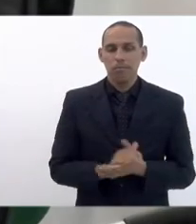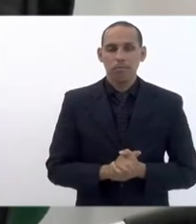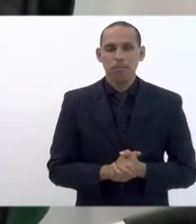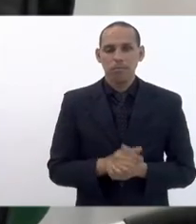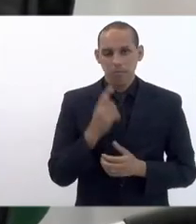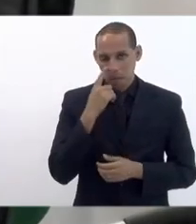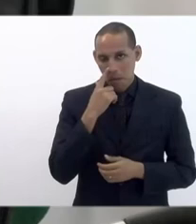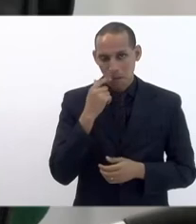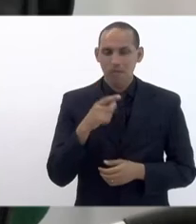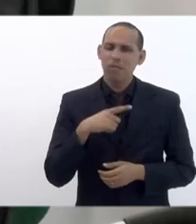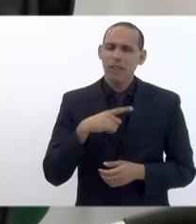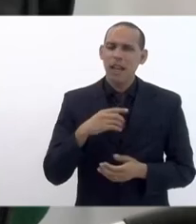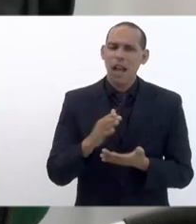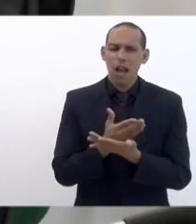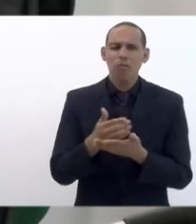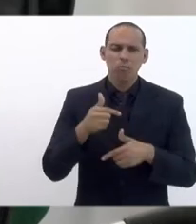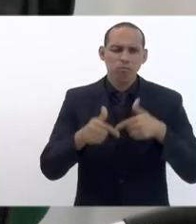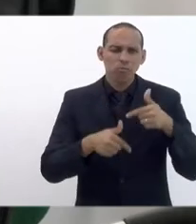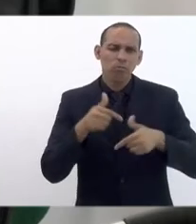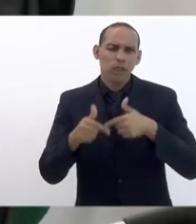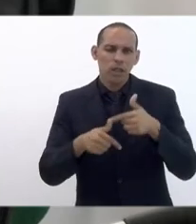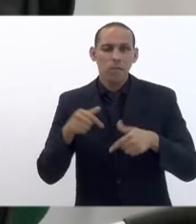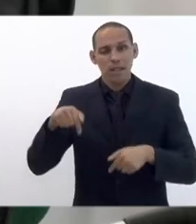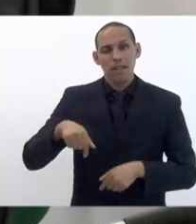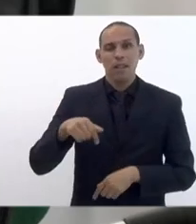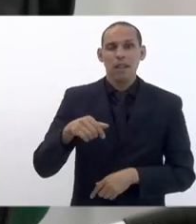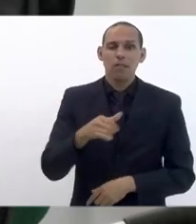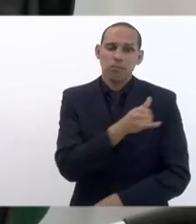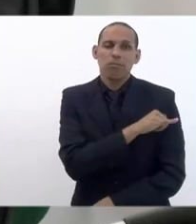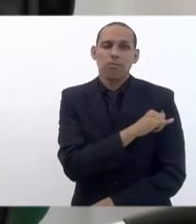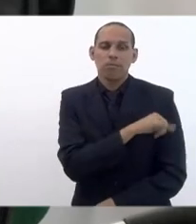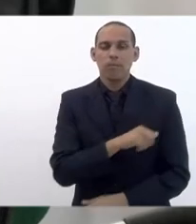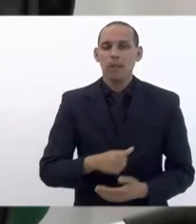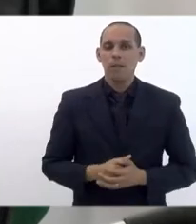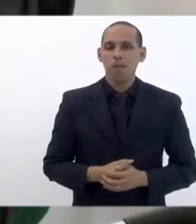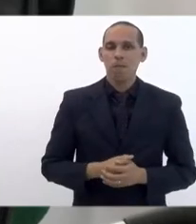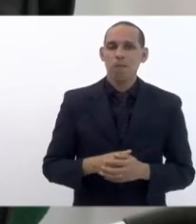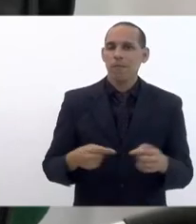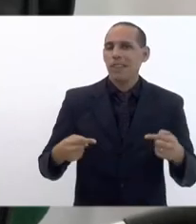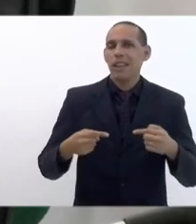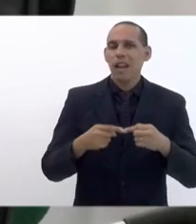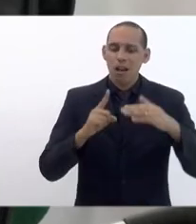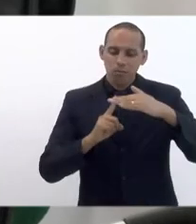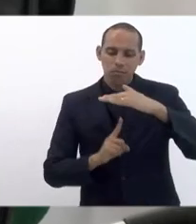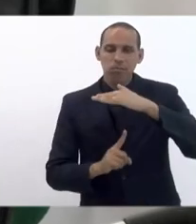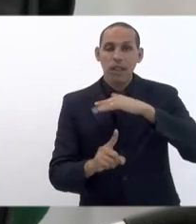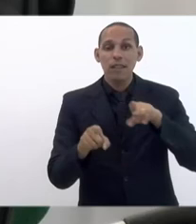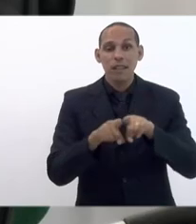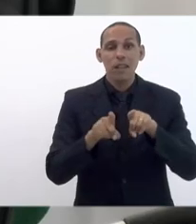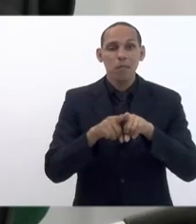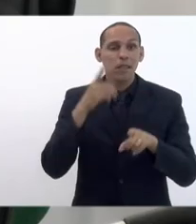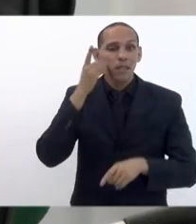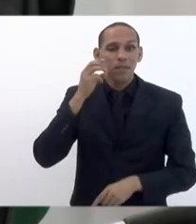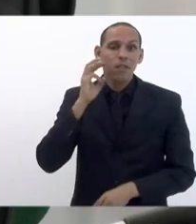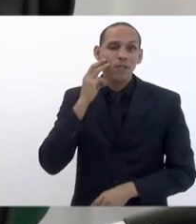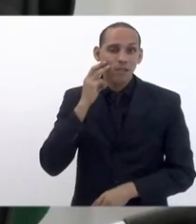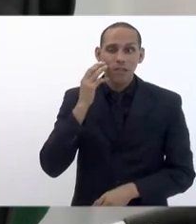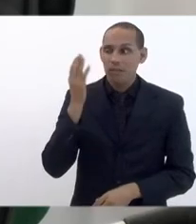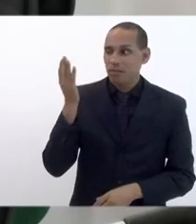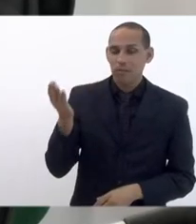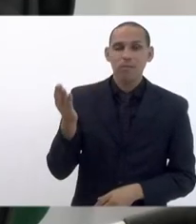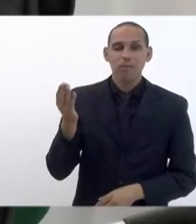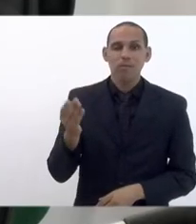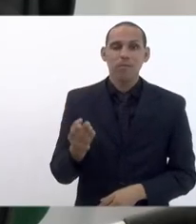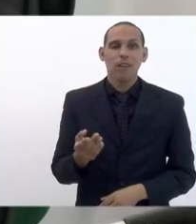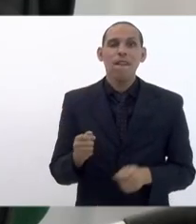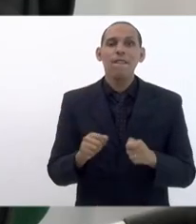De fato, existem alguns trabalhos realizados aqui no Estado do Rio de Janeiro a respeito de refugiados, inclusive o deputado Valdec, um deles, e muito bem